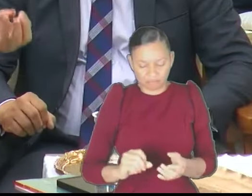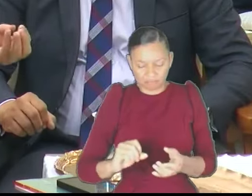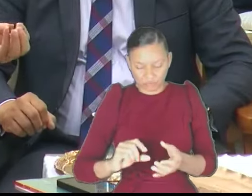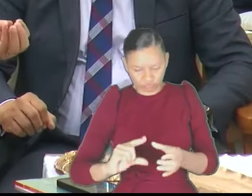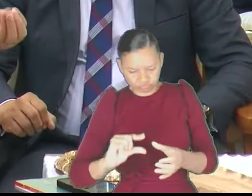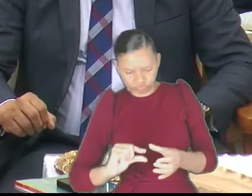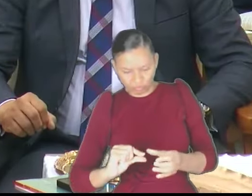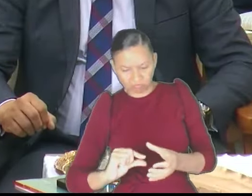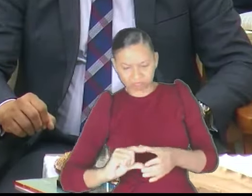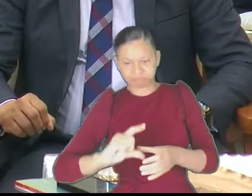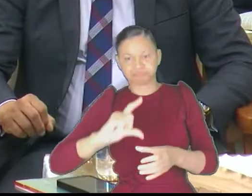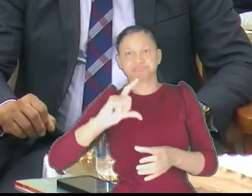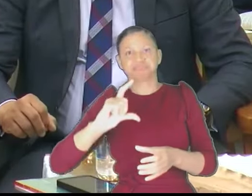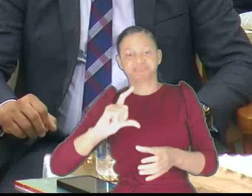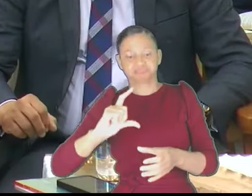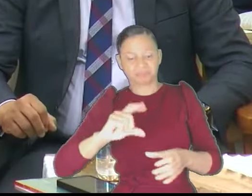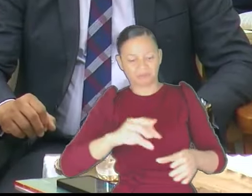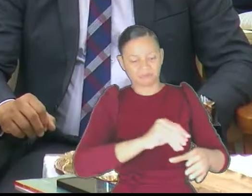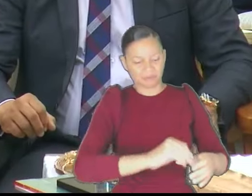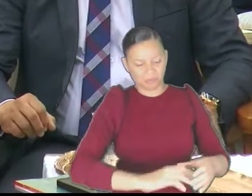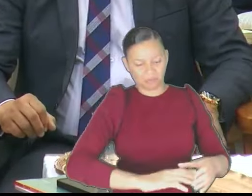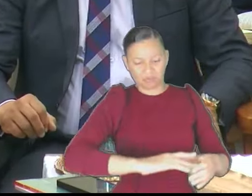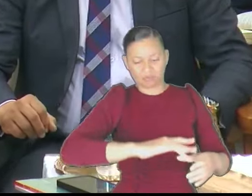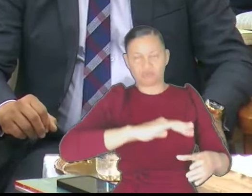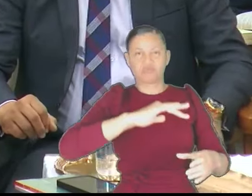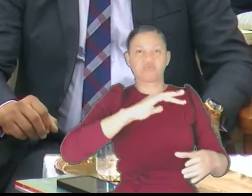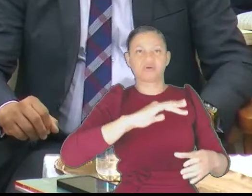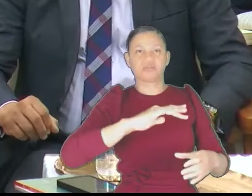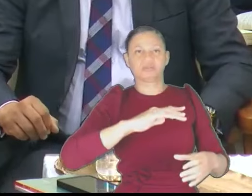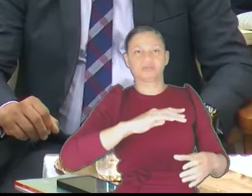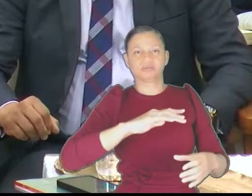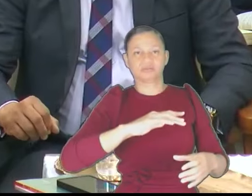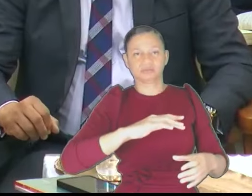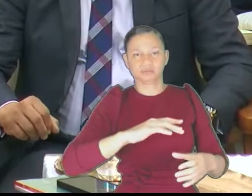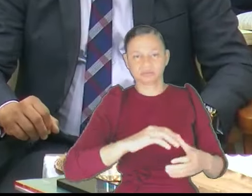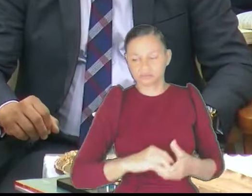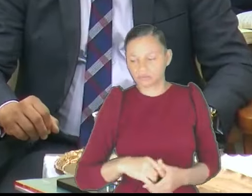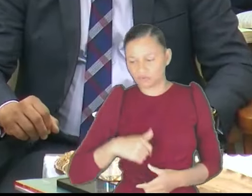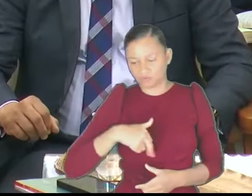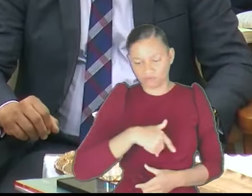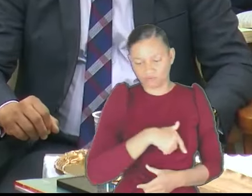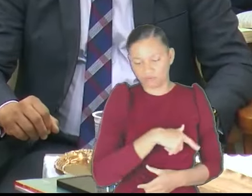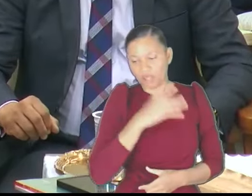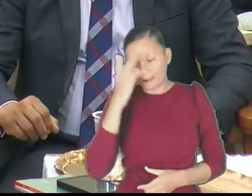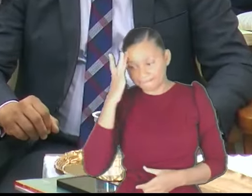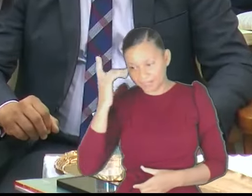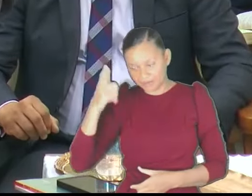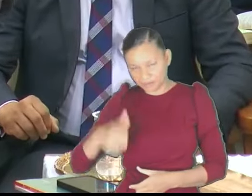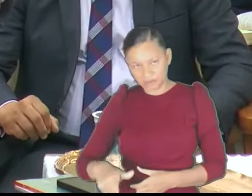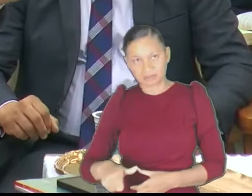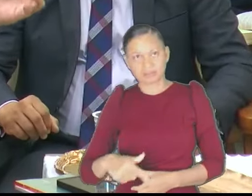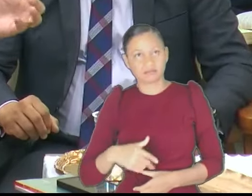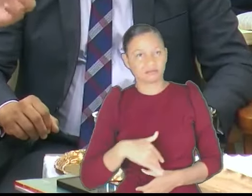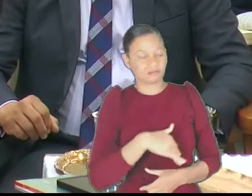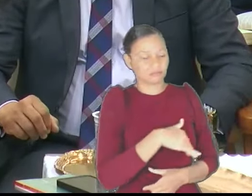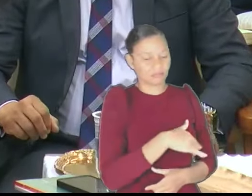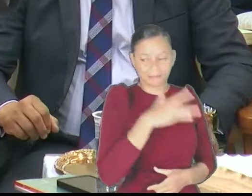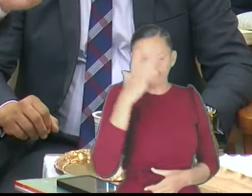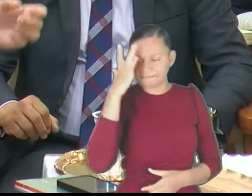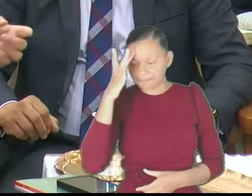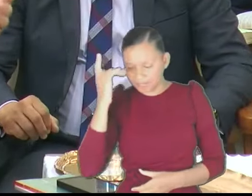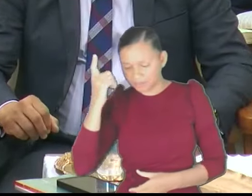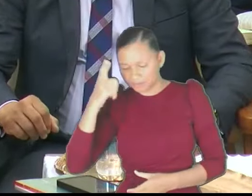botija, cresceu a farinha na panela. O profeta disse, agora eu vou morar com a senhora, amanhã tem mais. Ele entrou para lá. No outro dia,